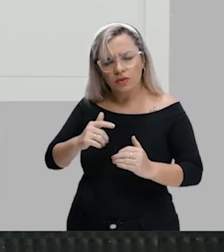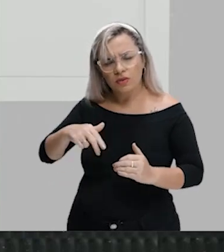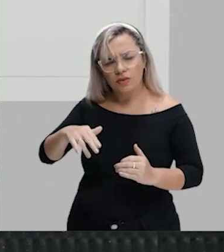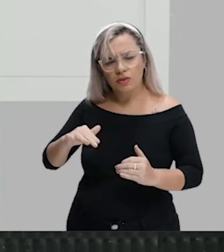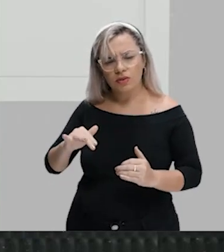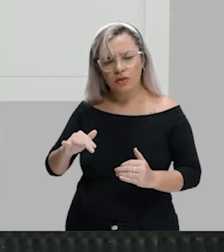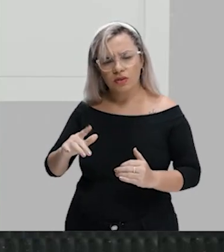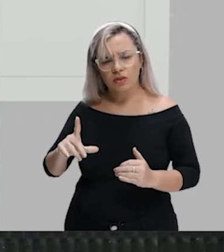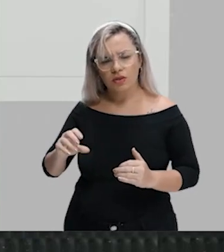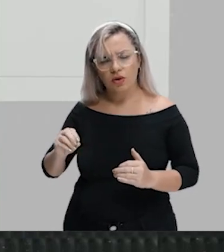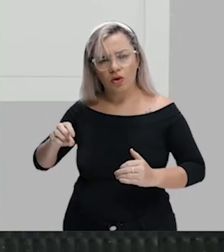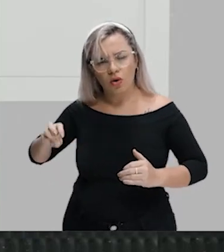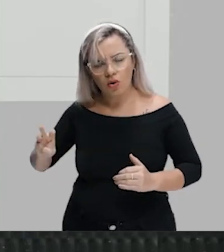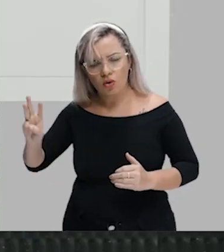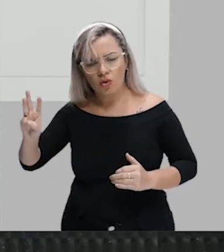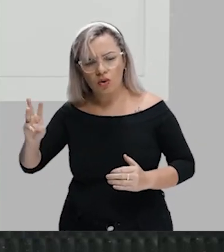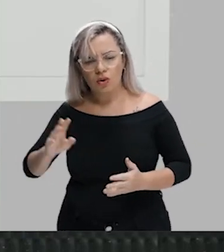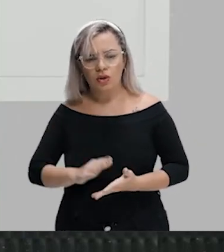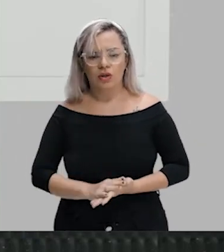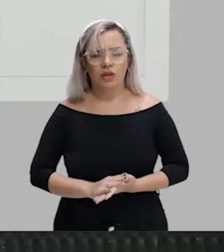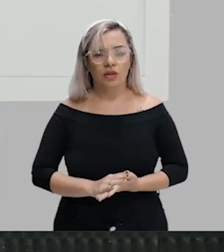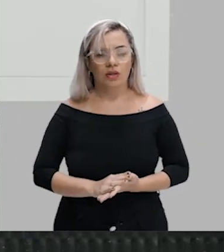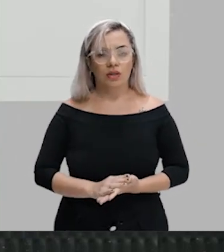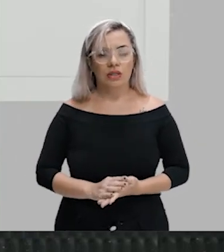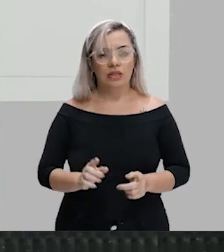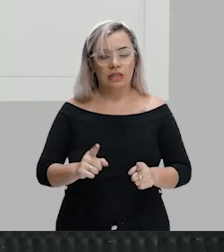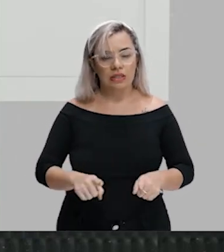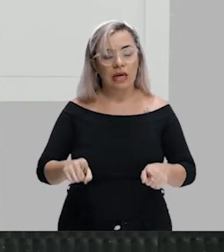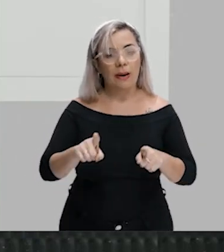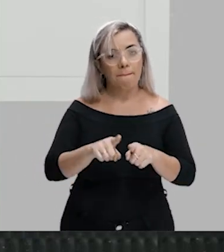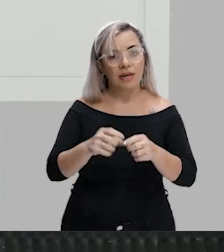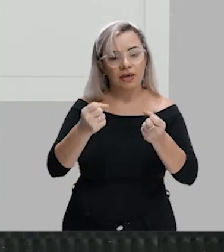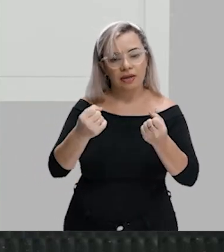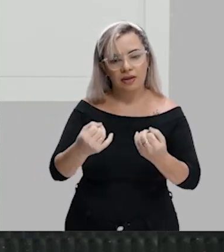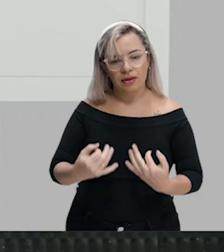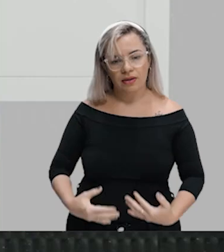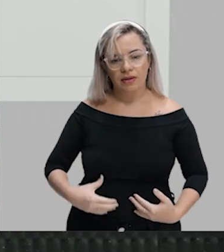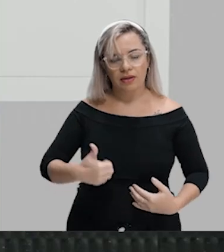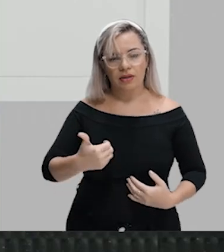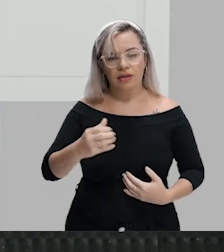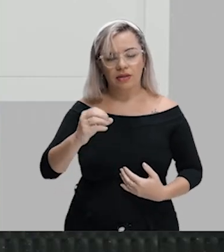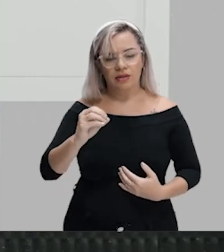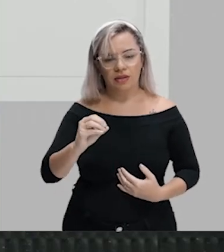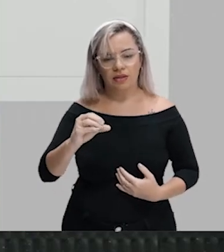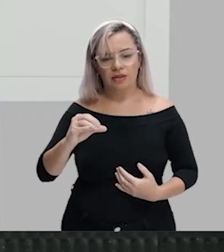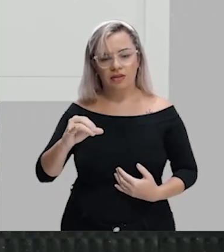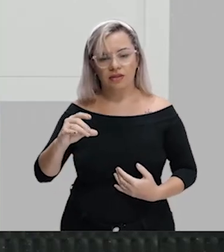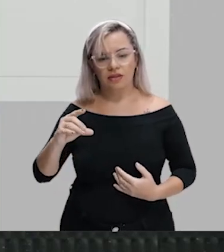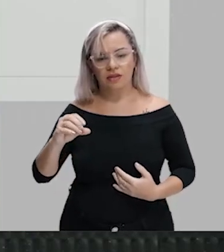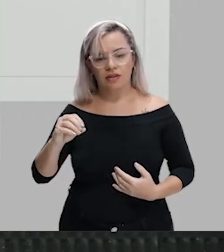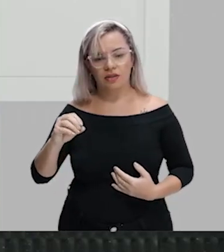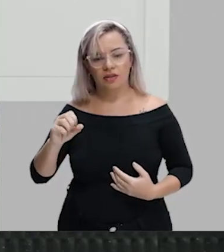10 ciclos a cada segundo. Ok? 10 ciclos a cada segundo.